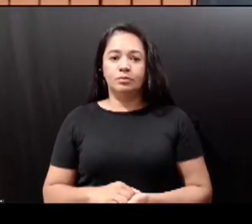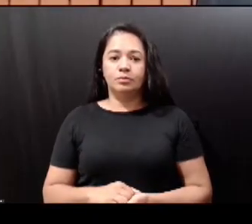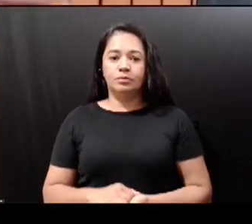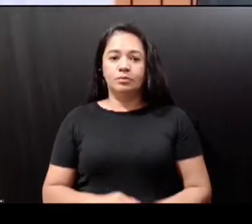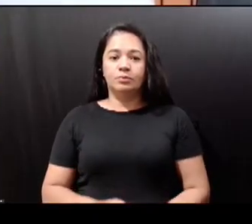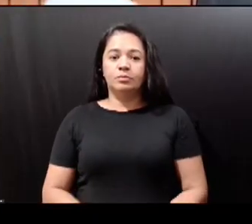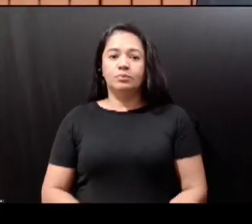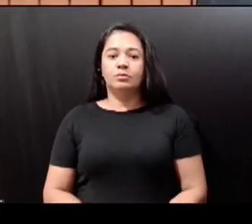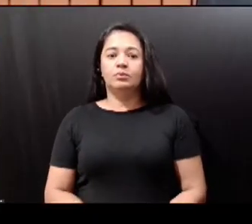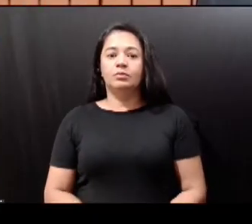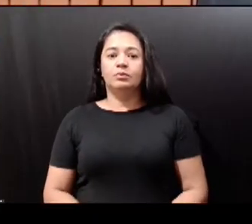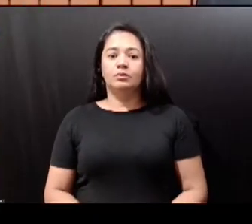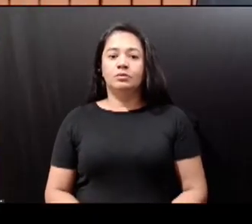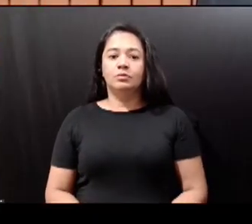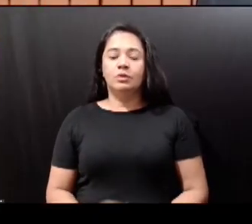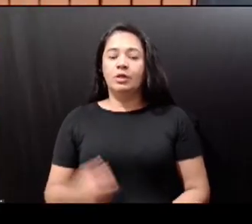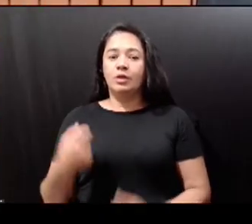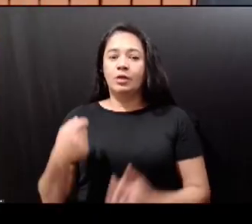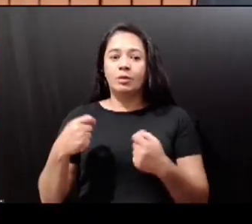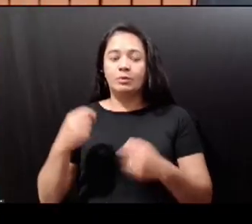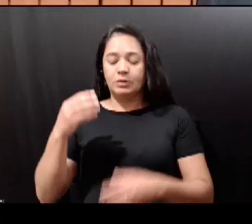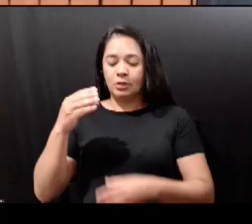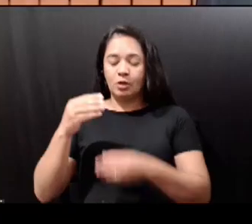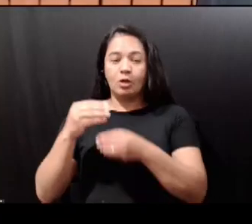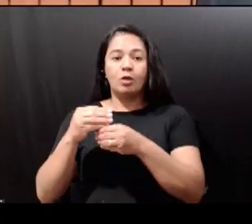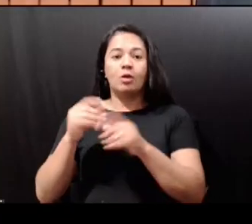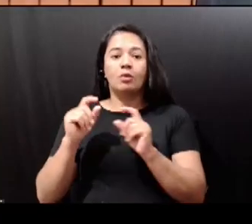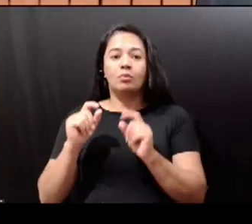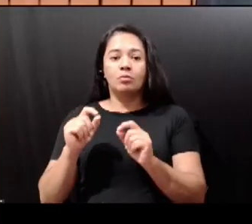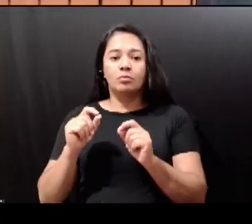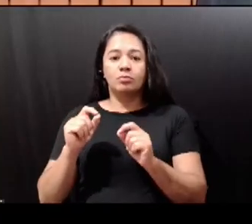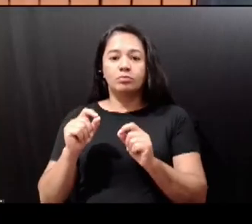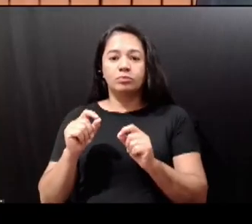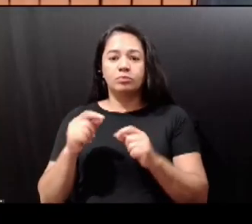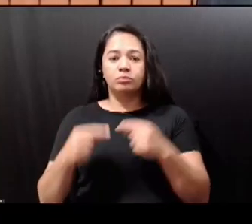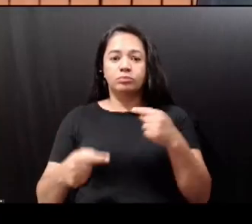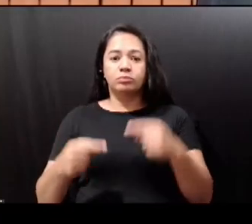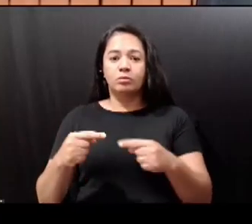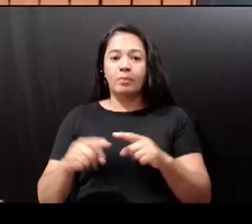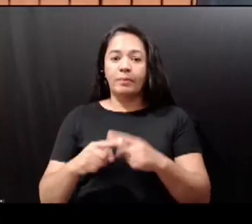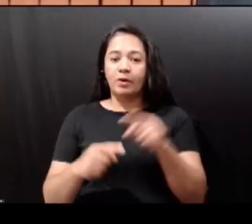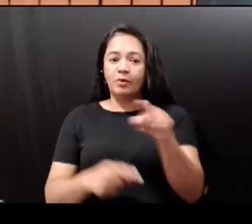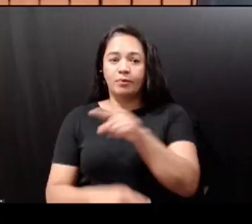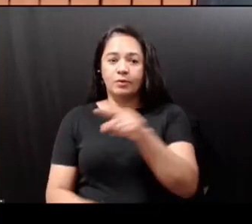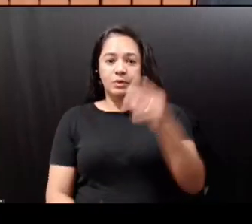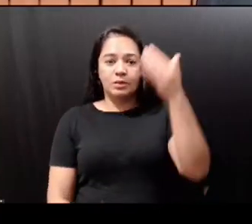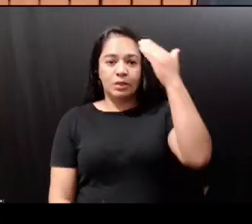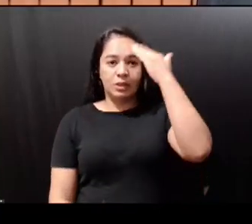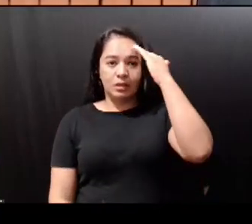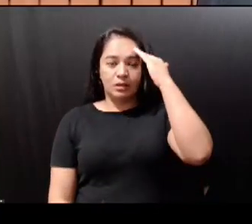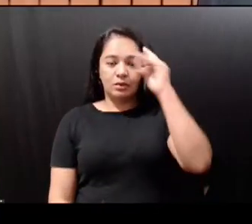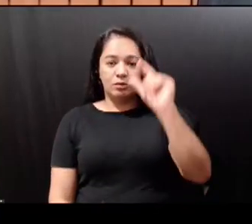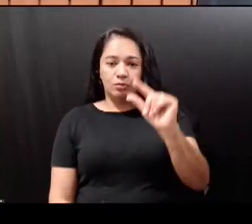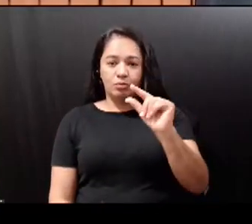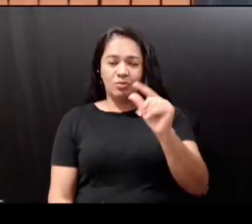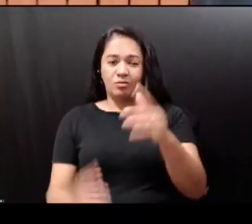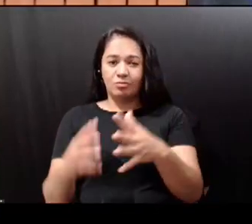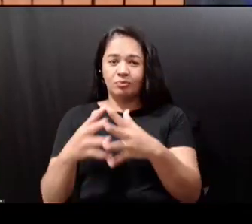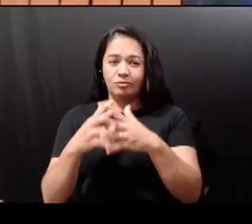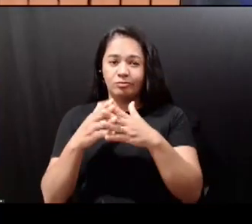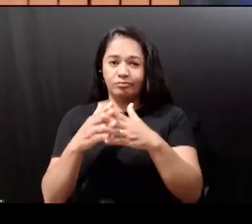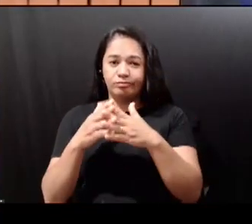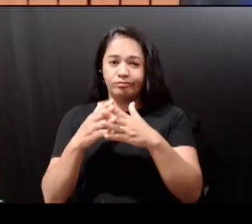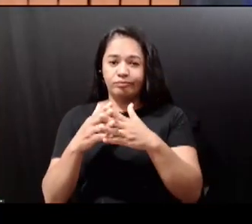colocar para essa comissão discutir, mas para que você entenda um pouco da complexidade desse